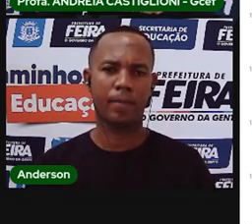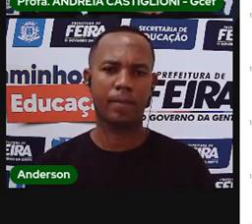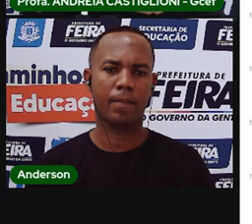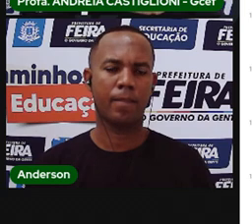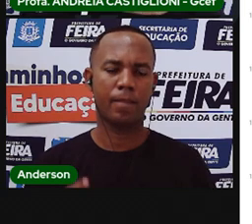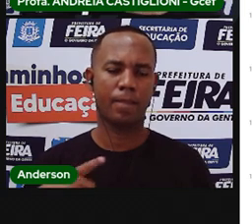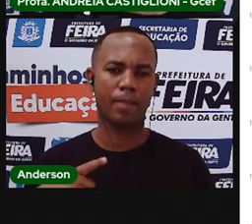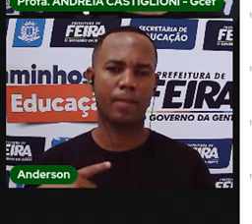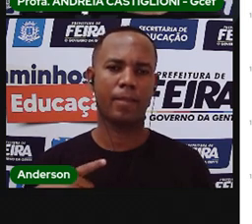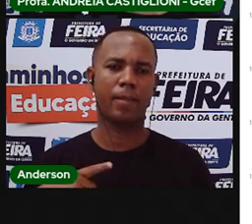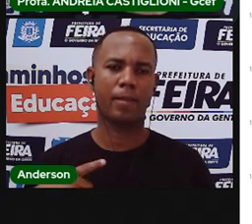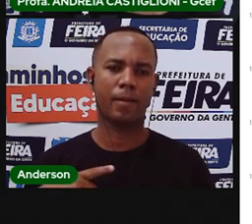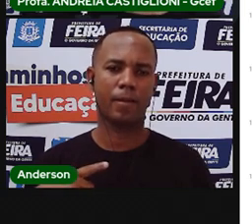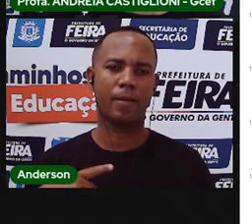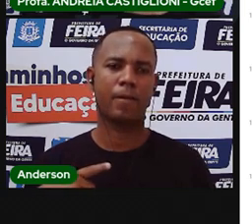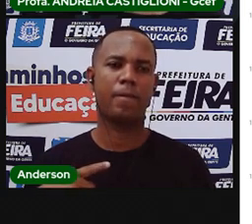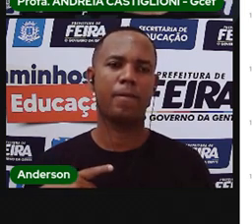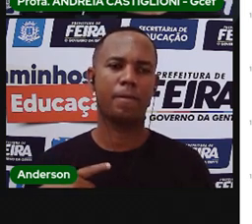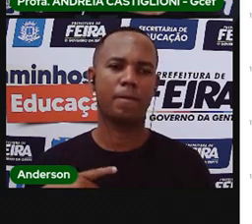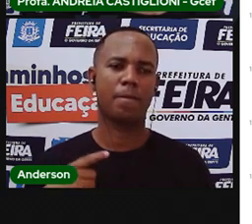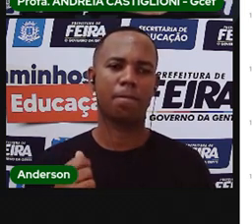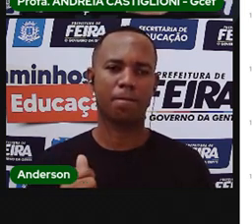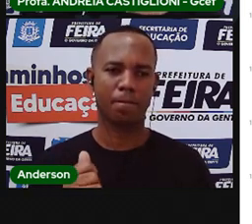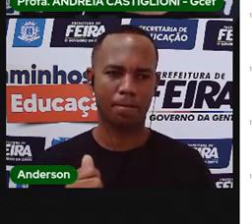Tem a letra A aqui.